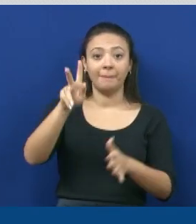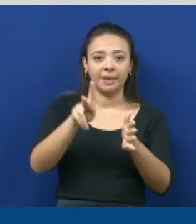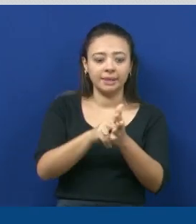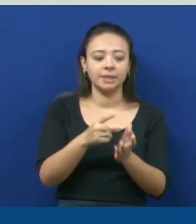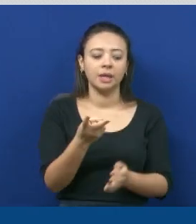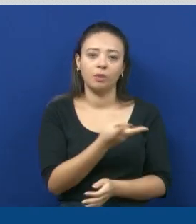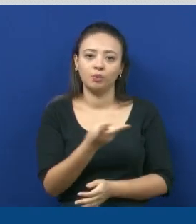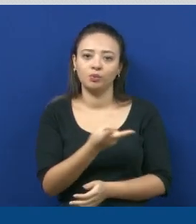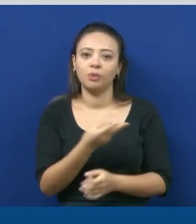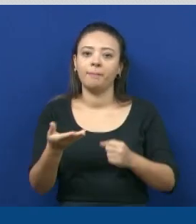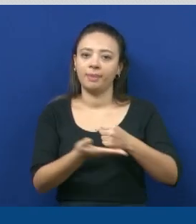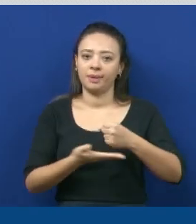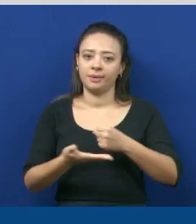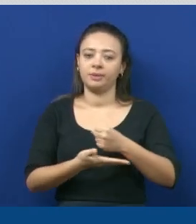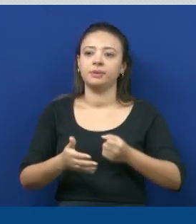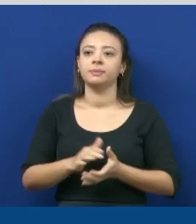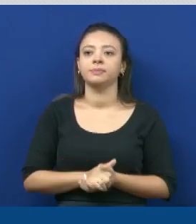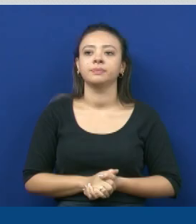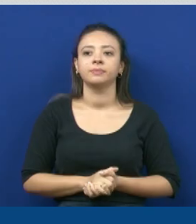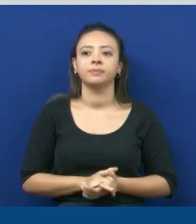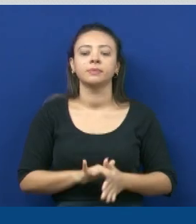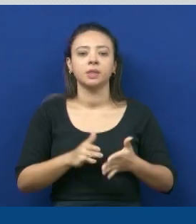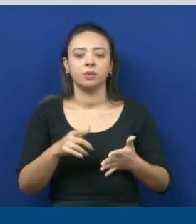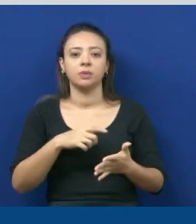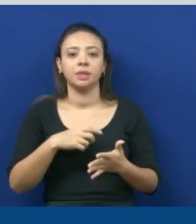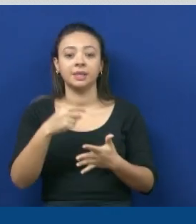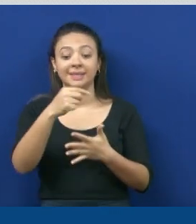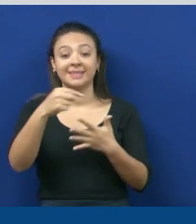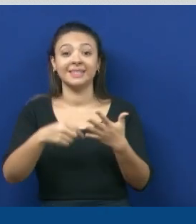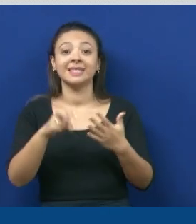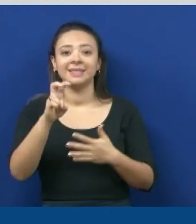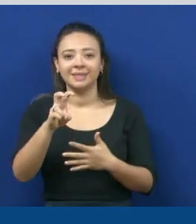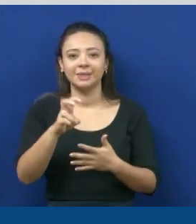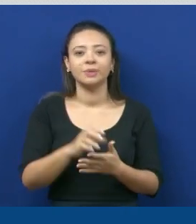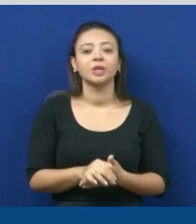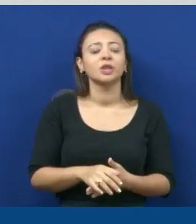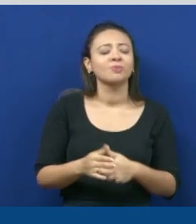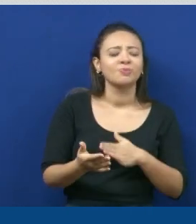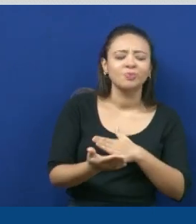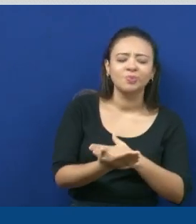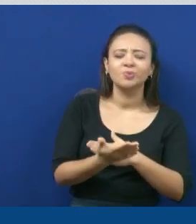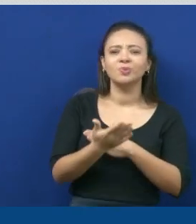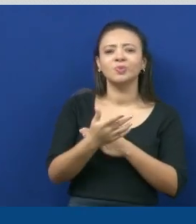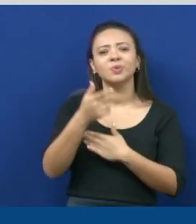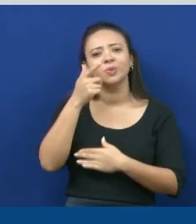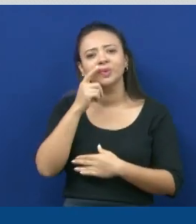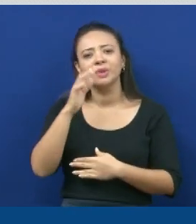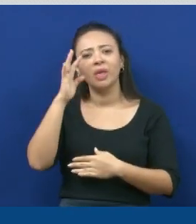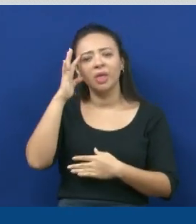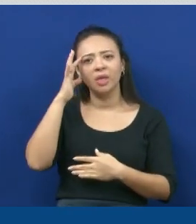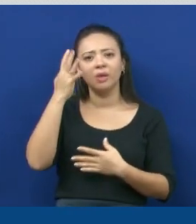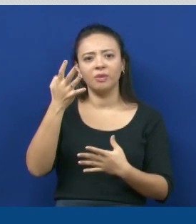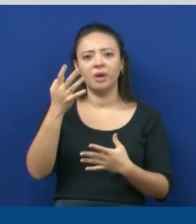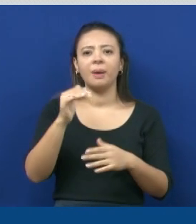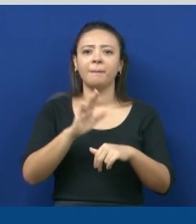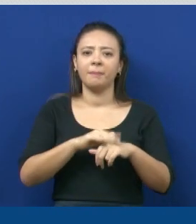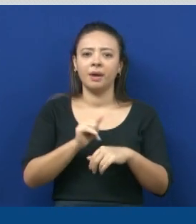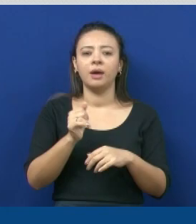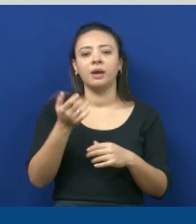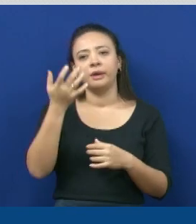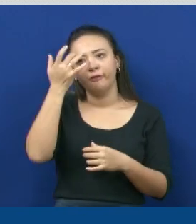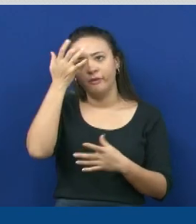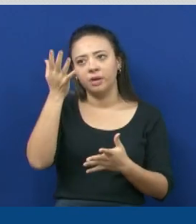viu. Beleza? Então, essas são as 5 propriedades que nos ajudam muito a realizar cálculos com mais